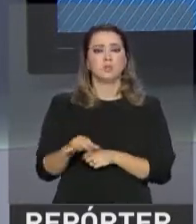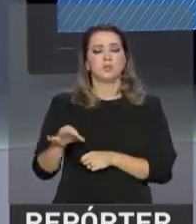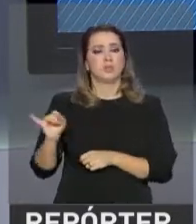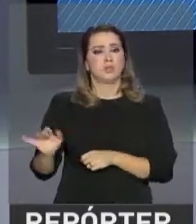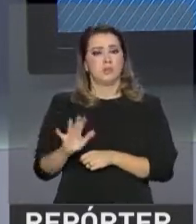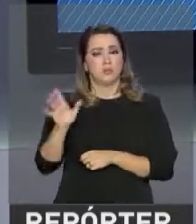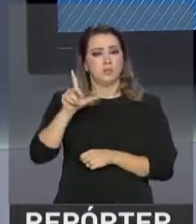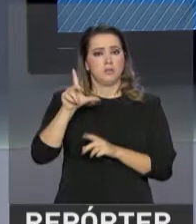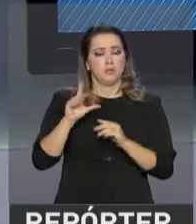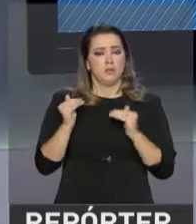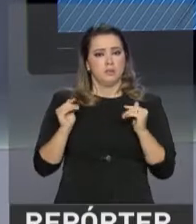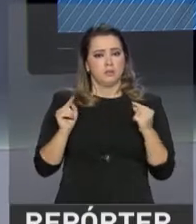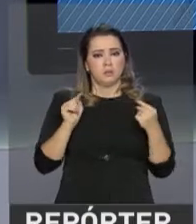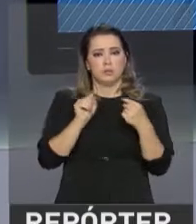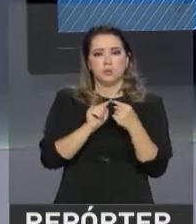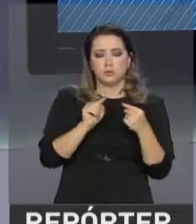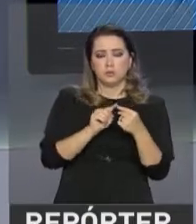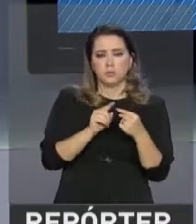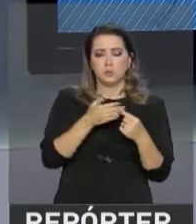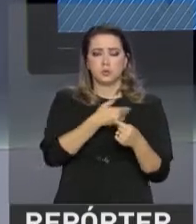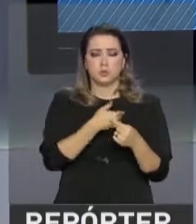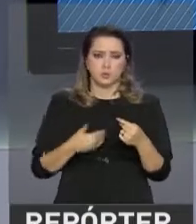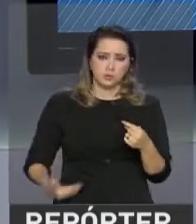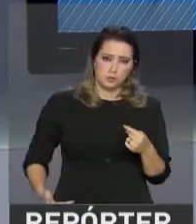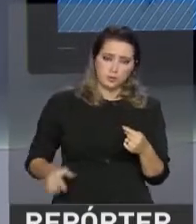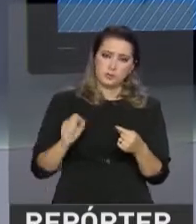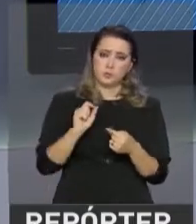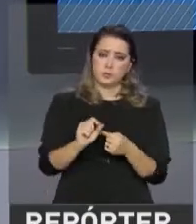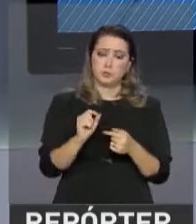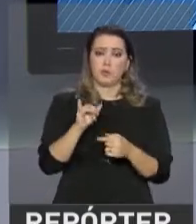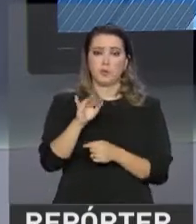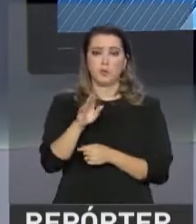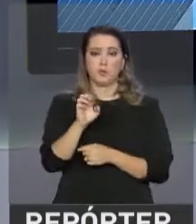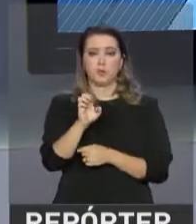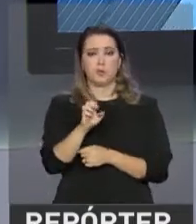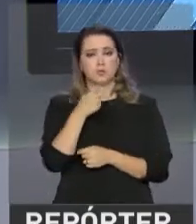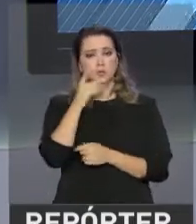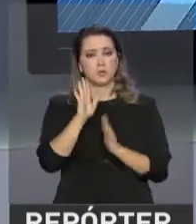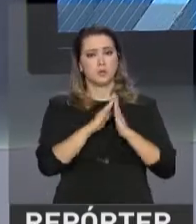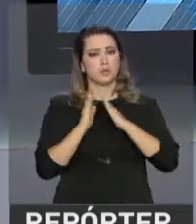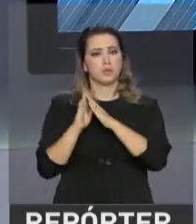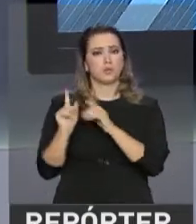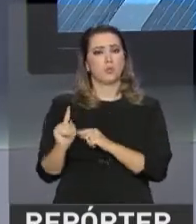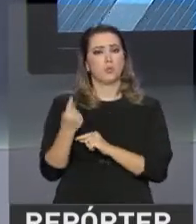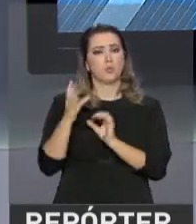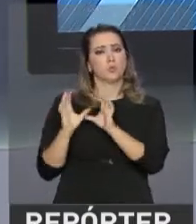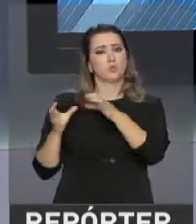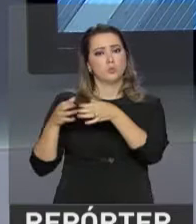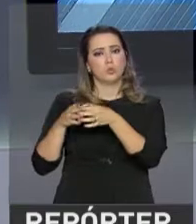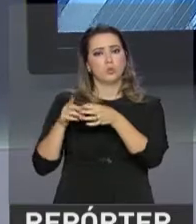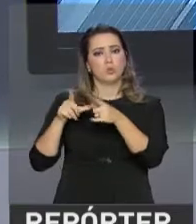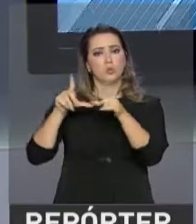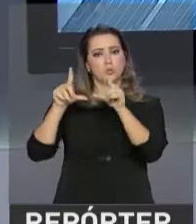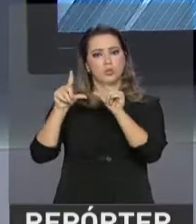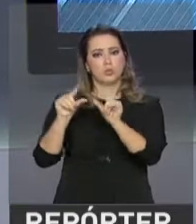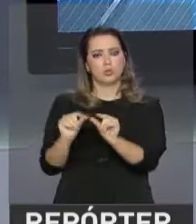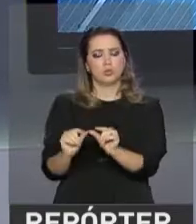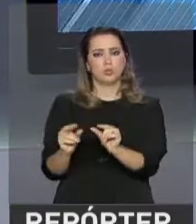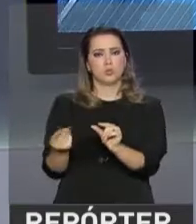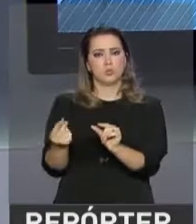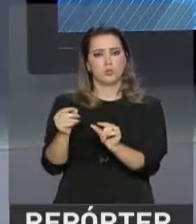dentro da faixa de tolerância da meta do governo segundo o ibge é a habitação foi o único grupo a registrar deflação em janeiro